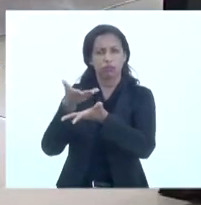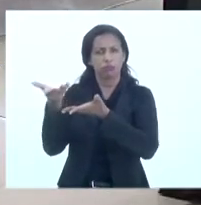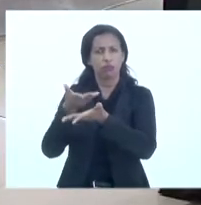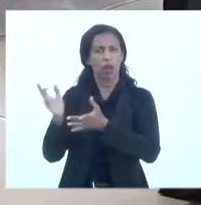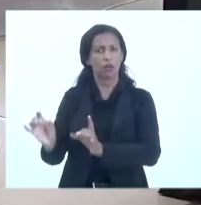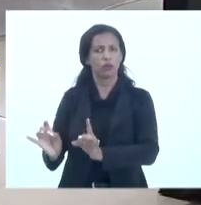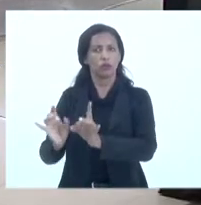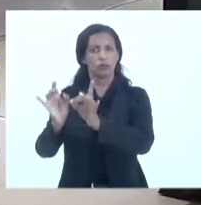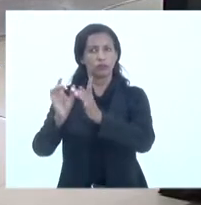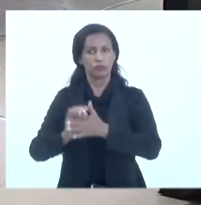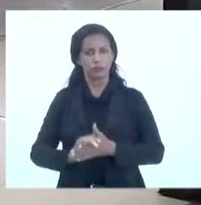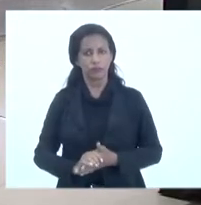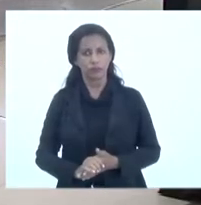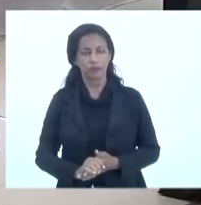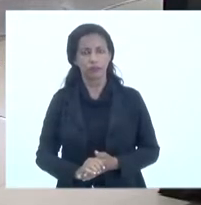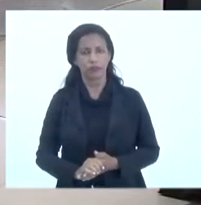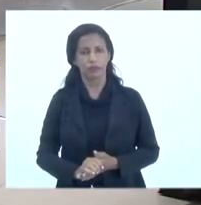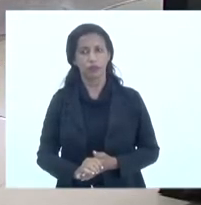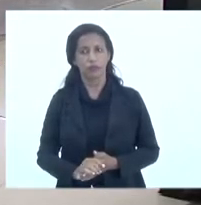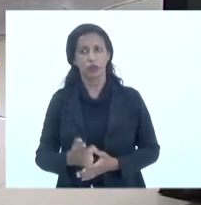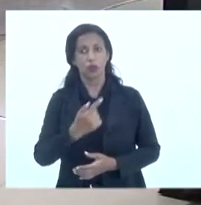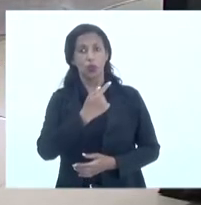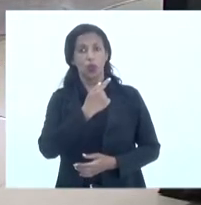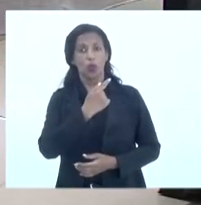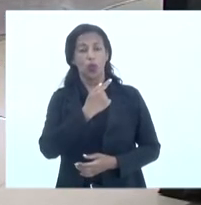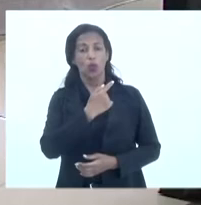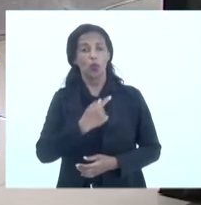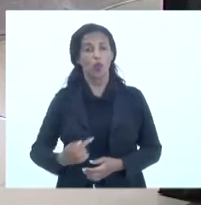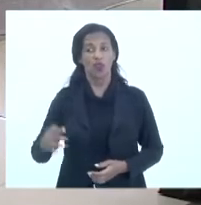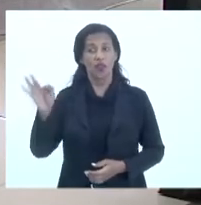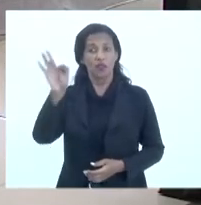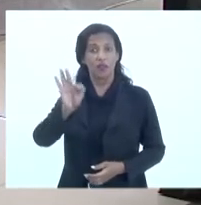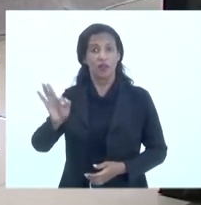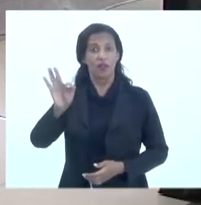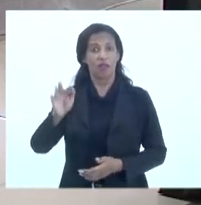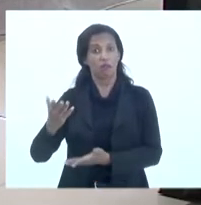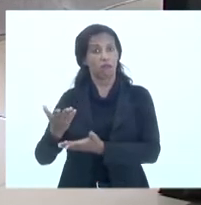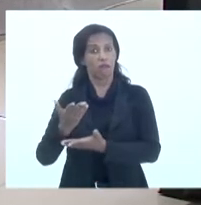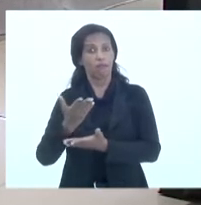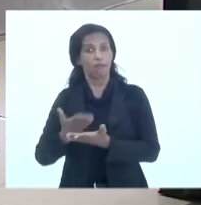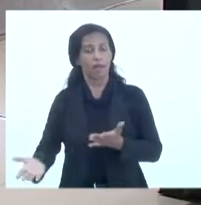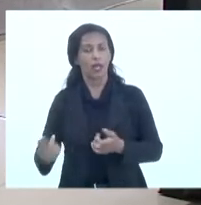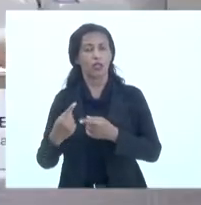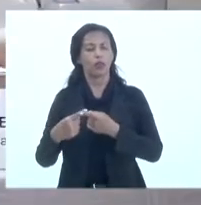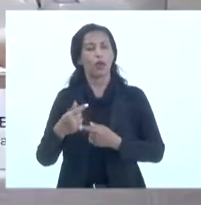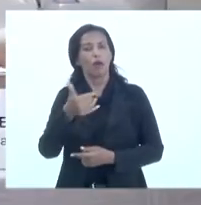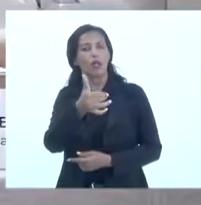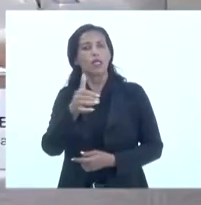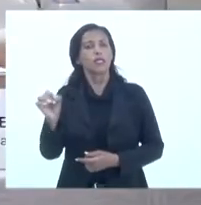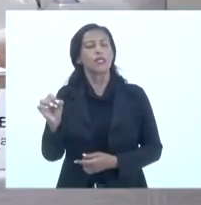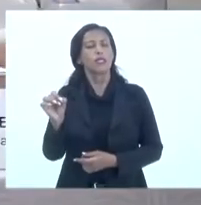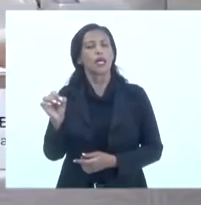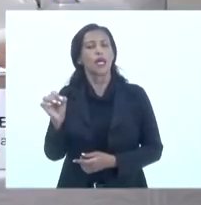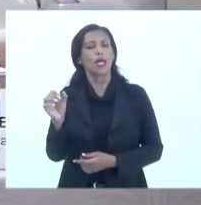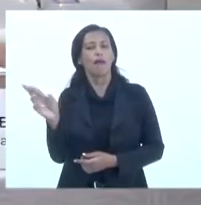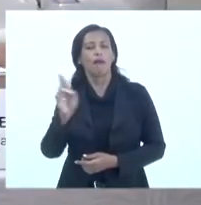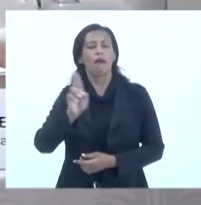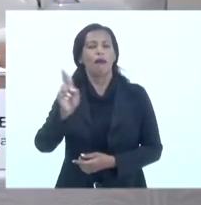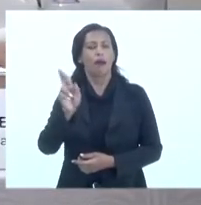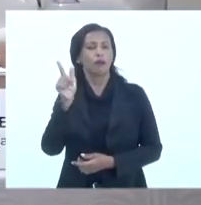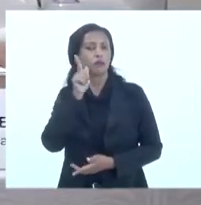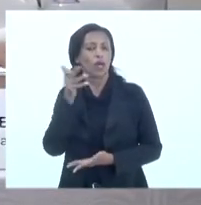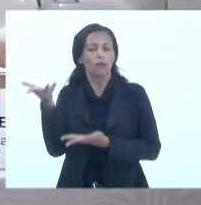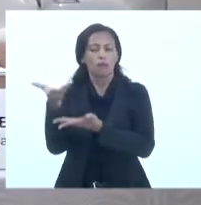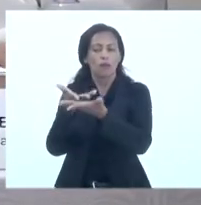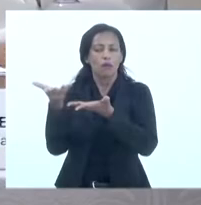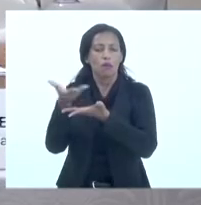especial, o governo federal perde, porque cada 100 reais da participação especial que arrecada, 50 fica